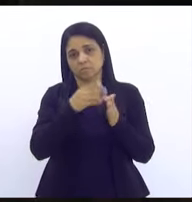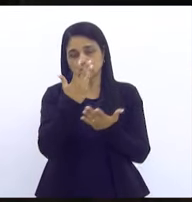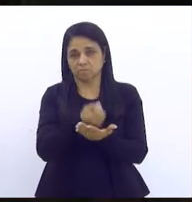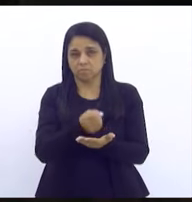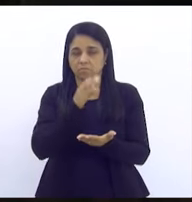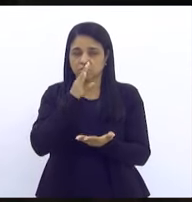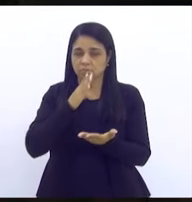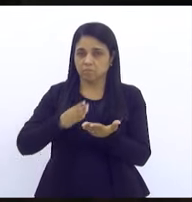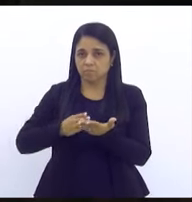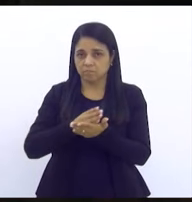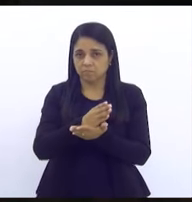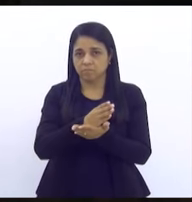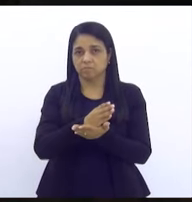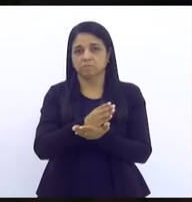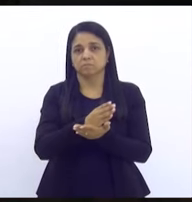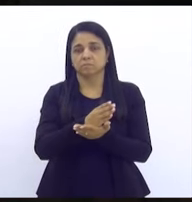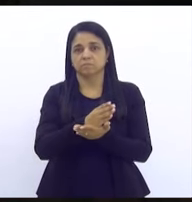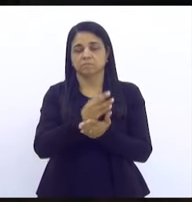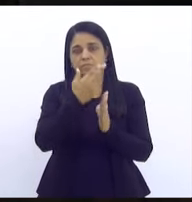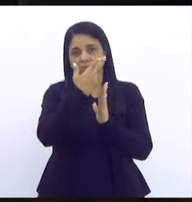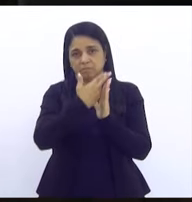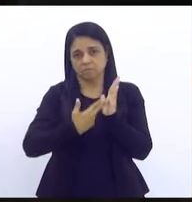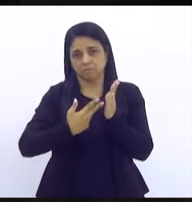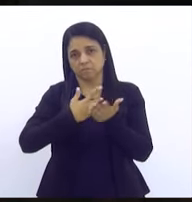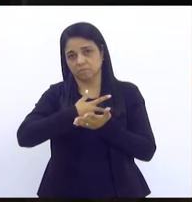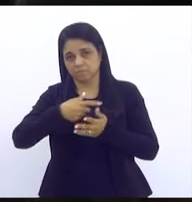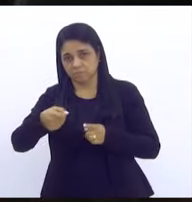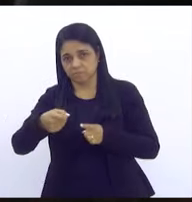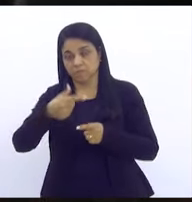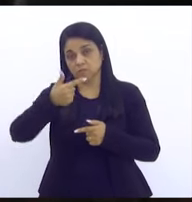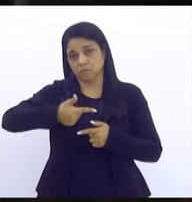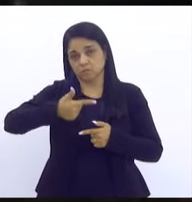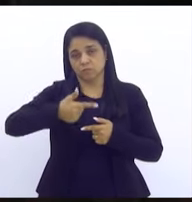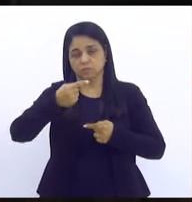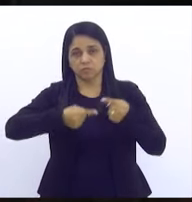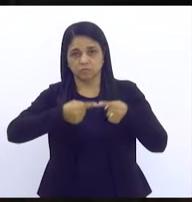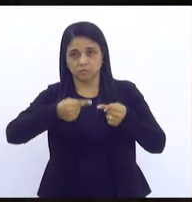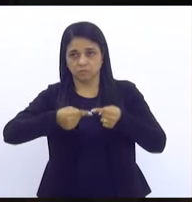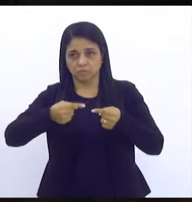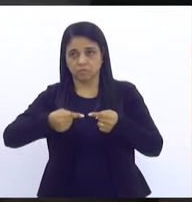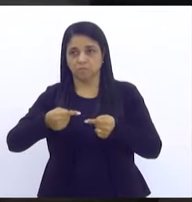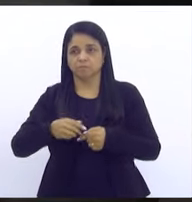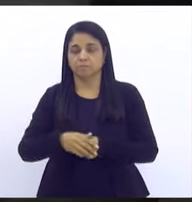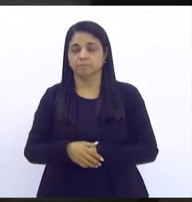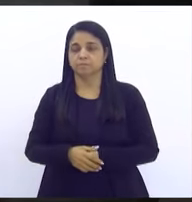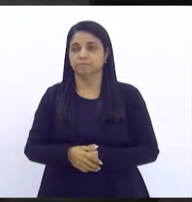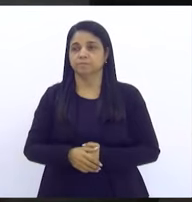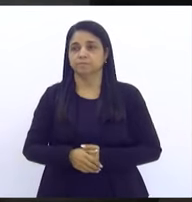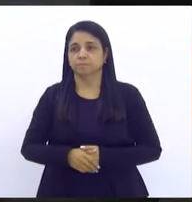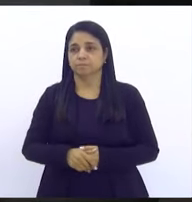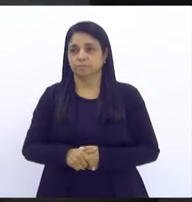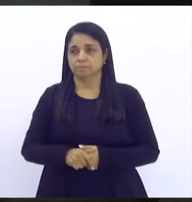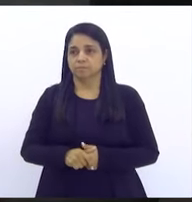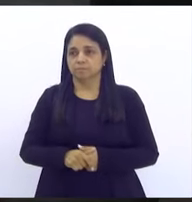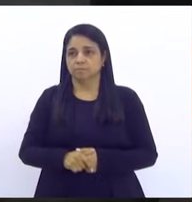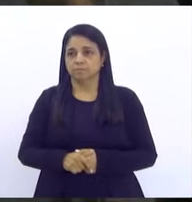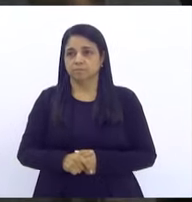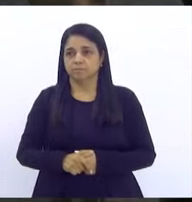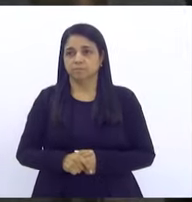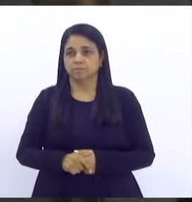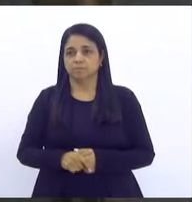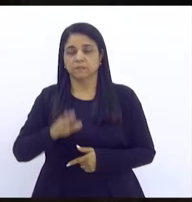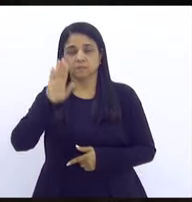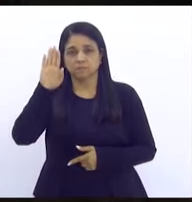estão. Aprovado, vai a redação do vencido para a segunda discussão. Senhor presidente. Tem a